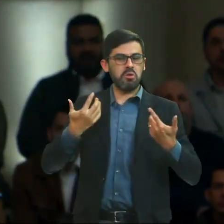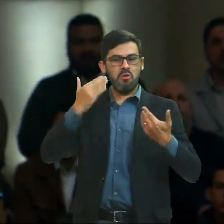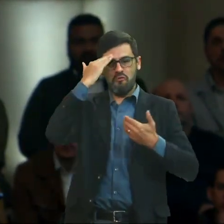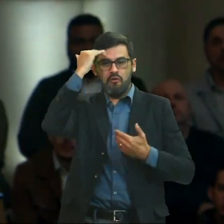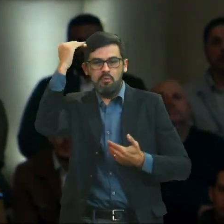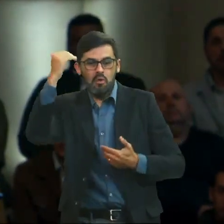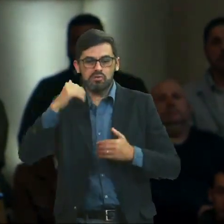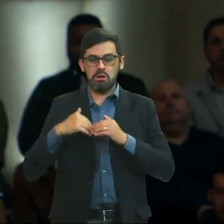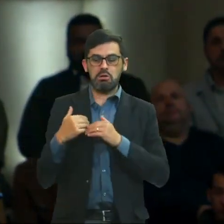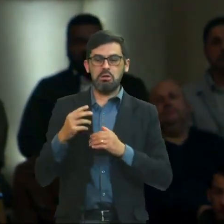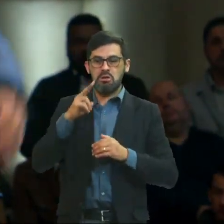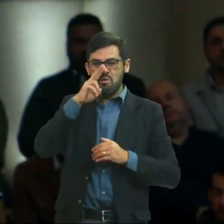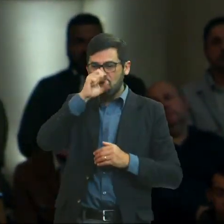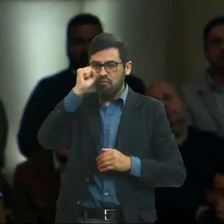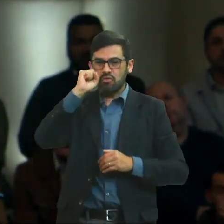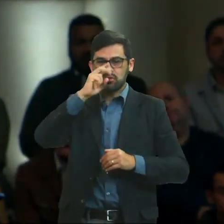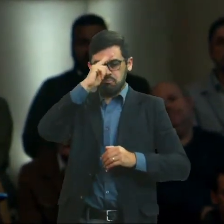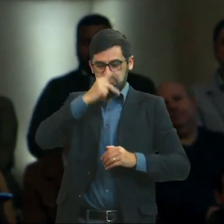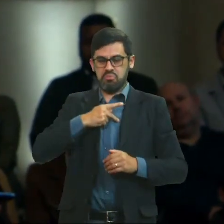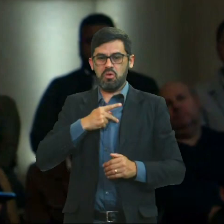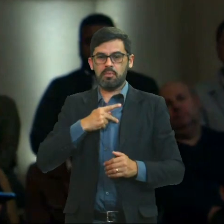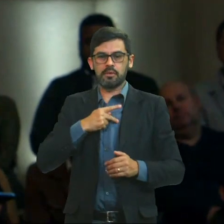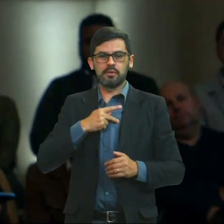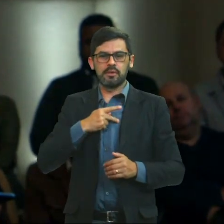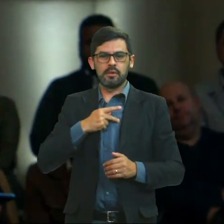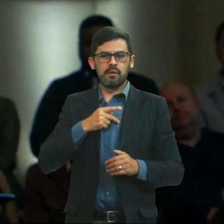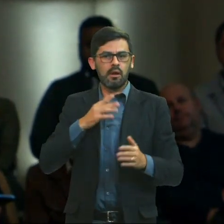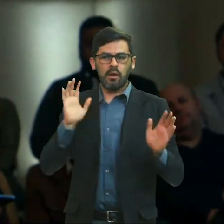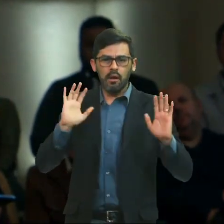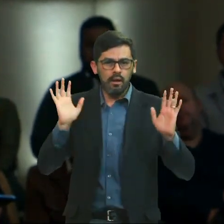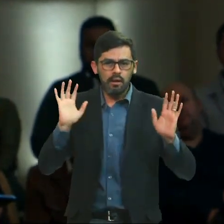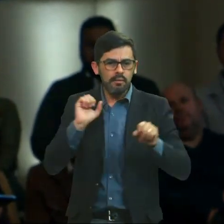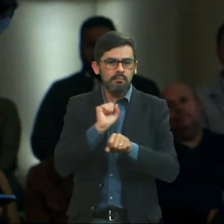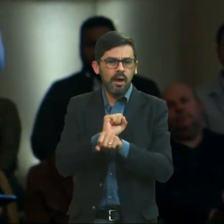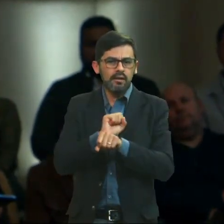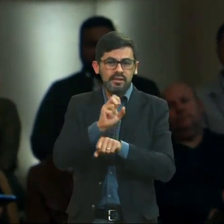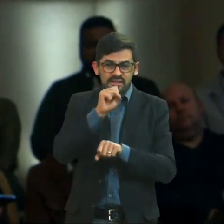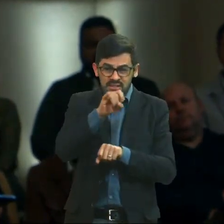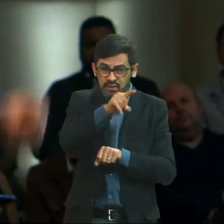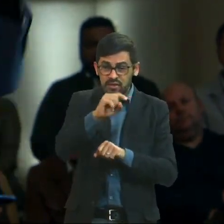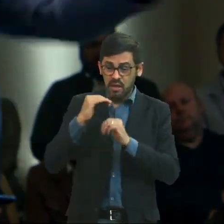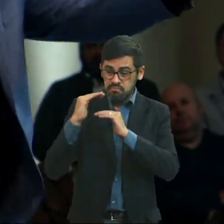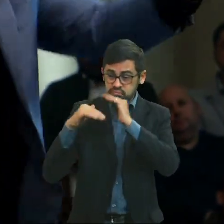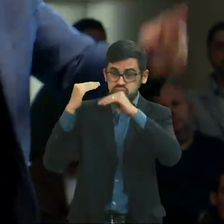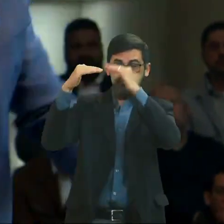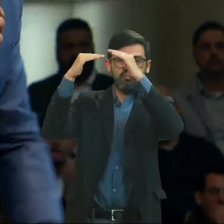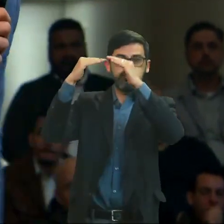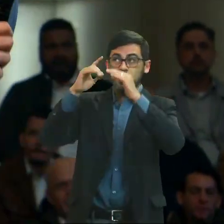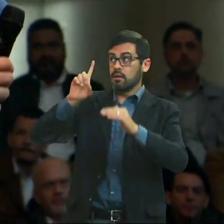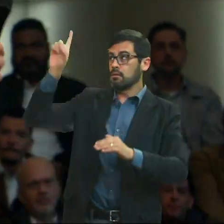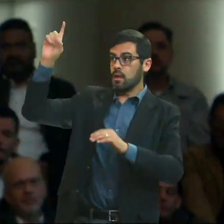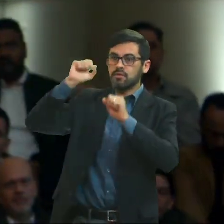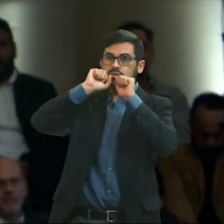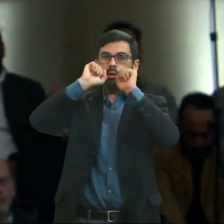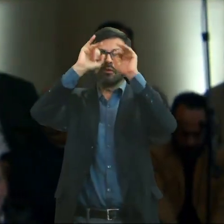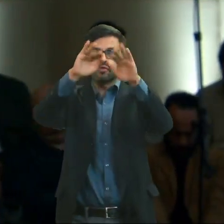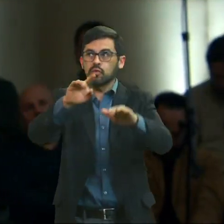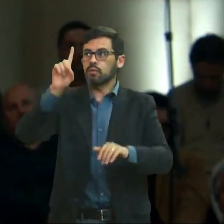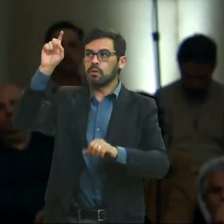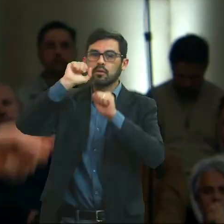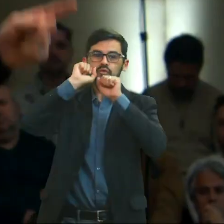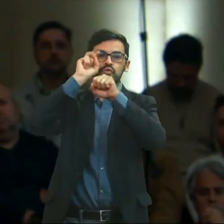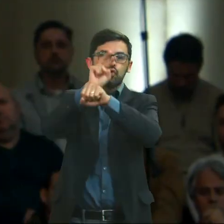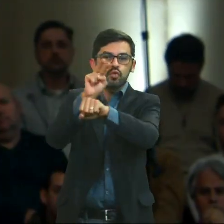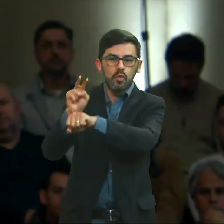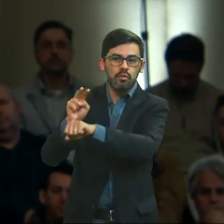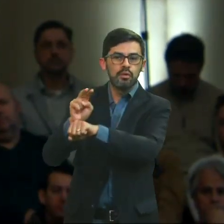você prosperou, preste atenção, é porque as mãos de Deus estavam erguidas sobre você. Ele te fez prosperar.